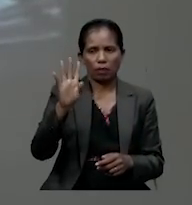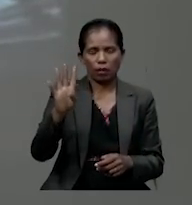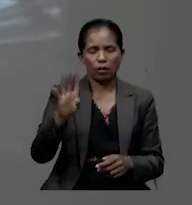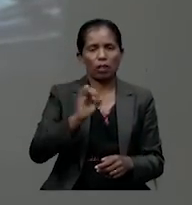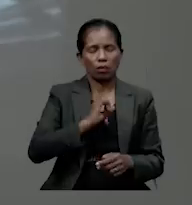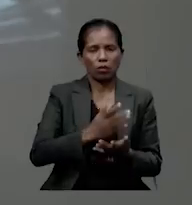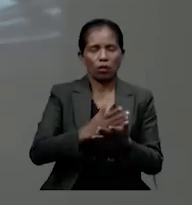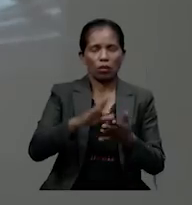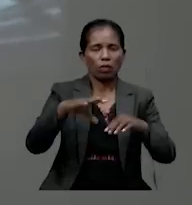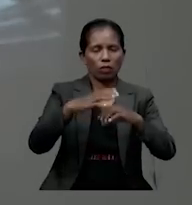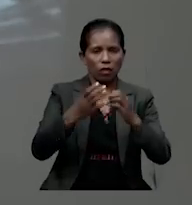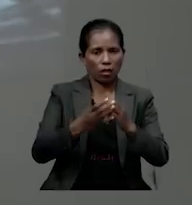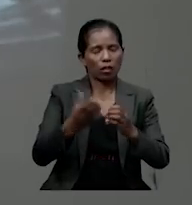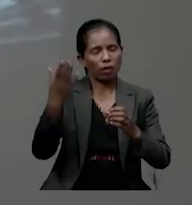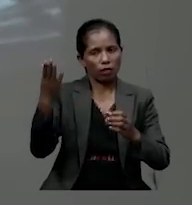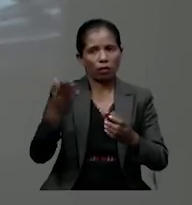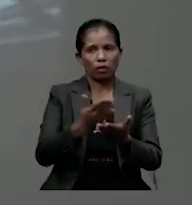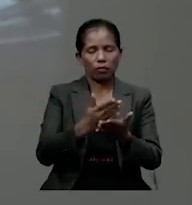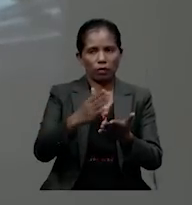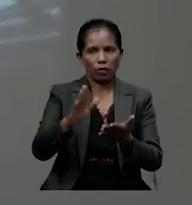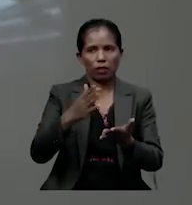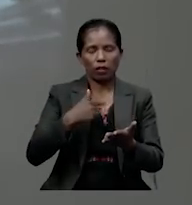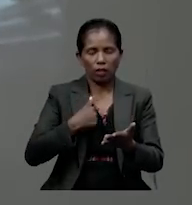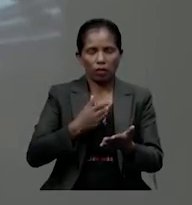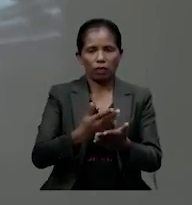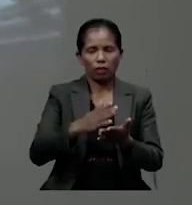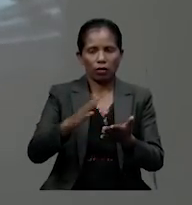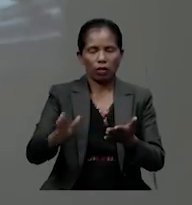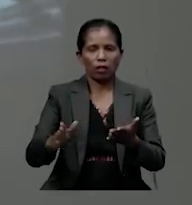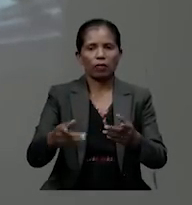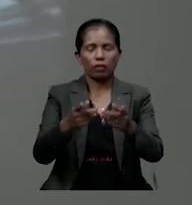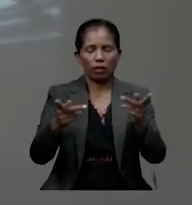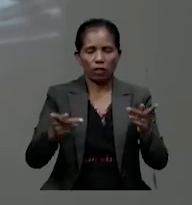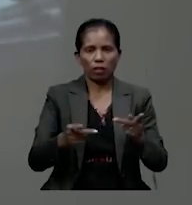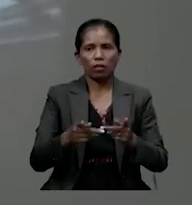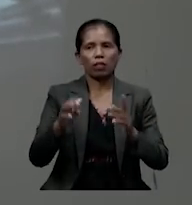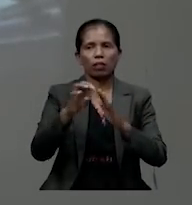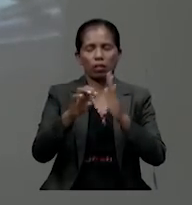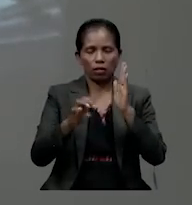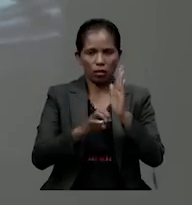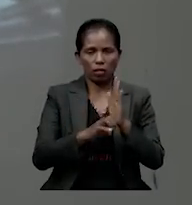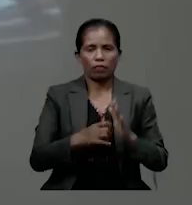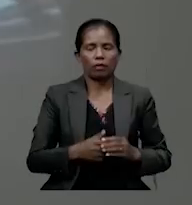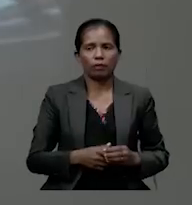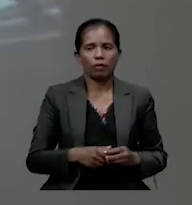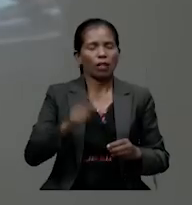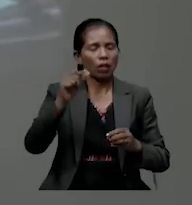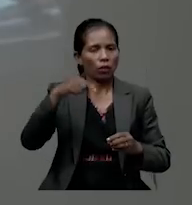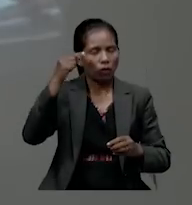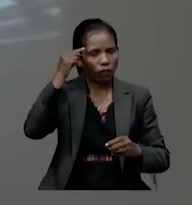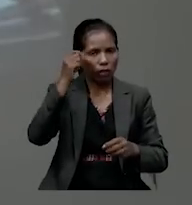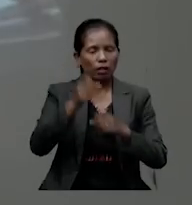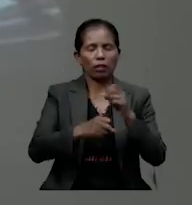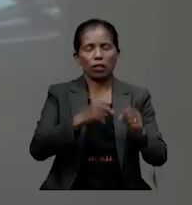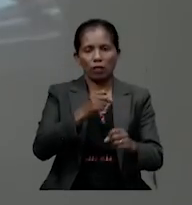ba, rai nai fahet yotona kapling, i rai ne rai estadu niniang. Governo ia tinang